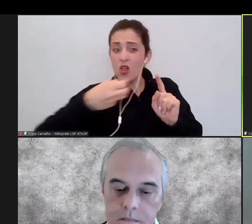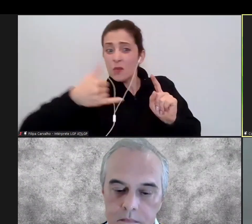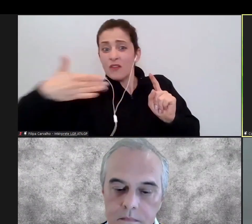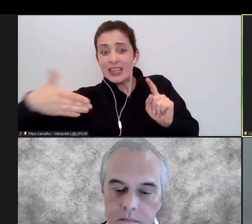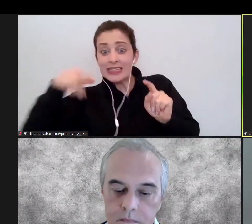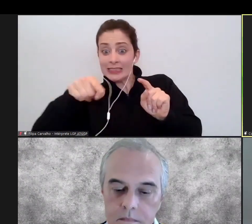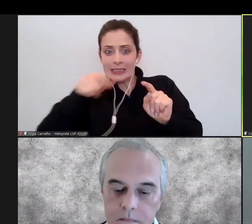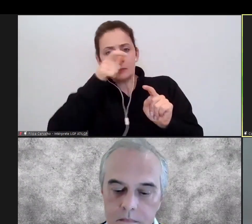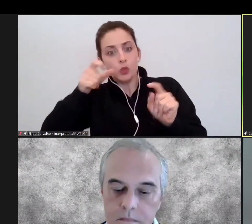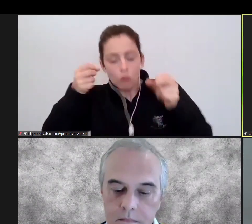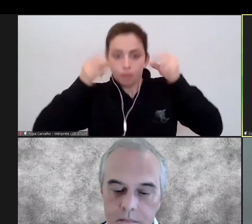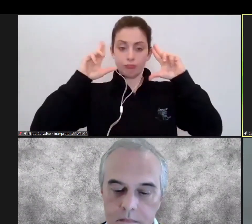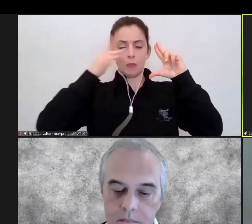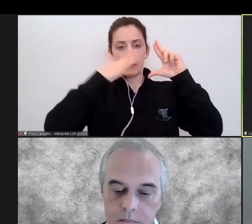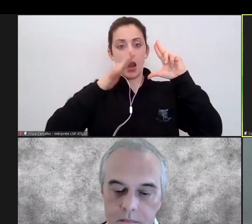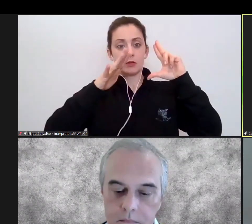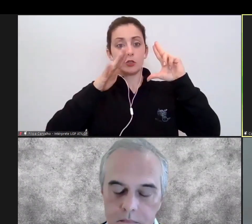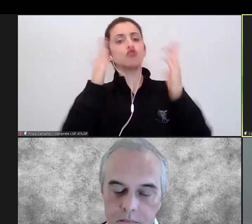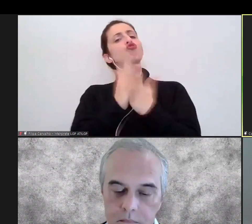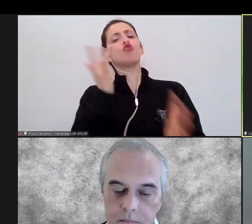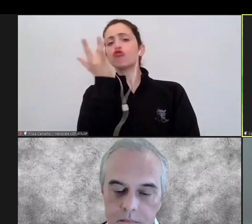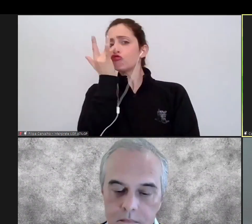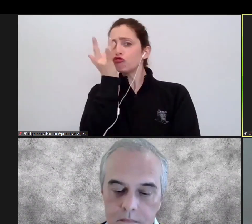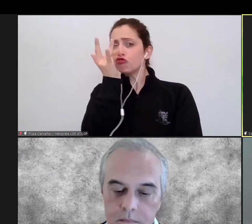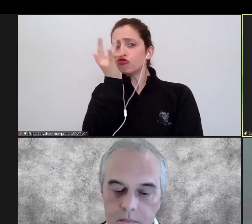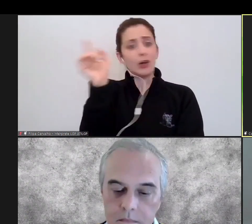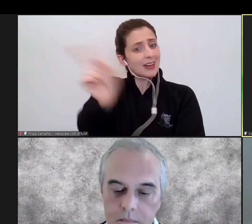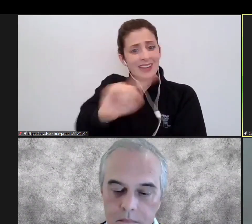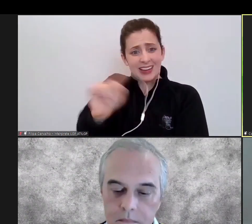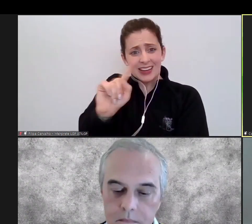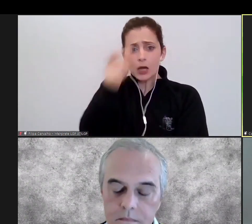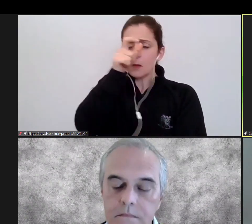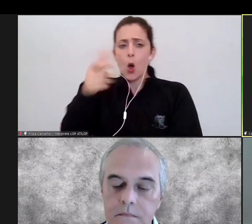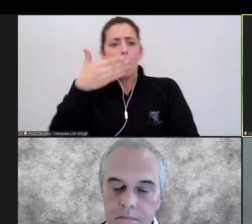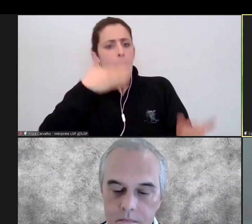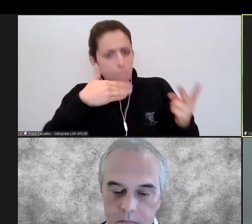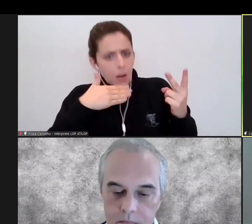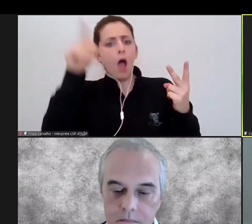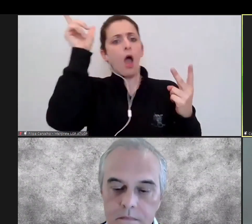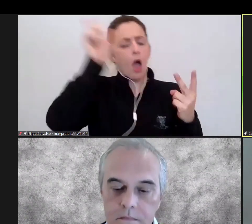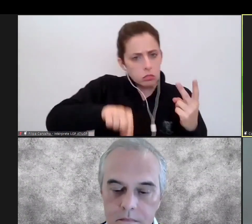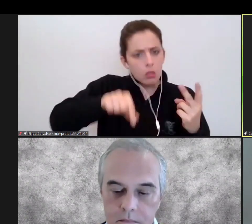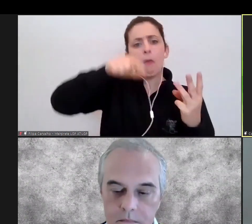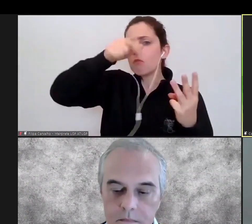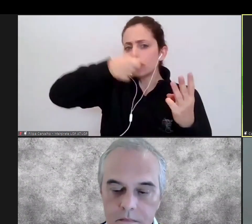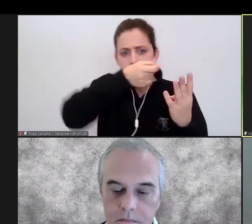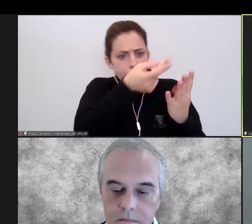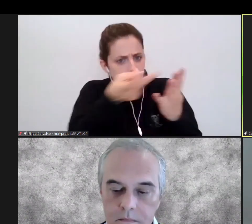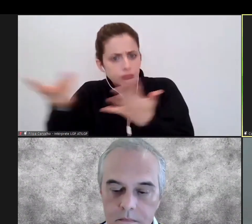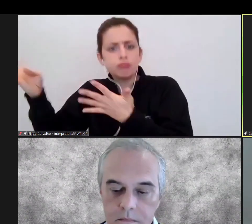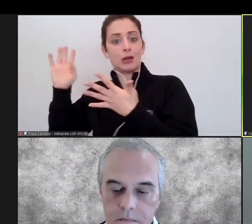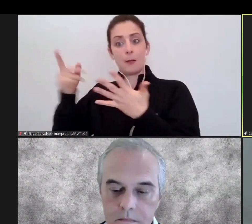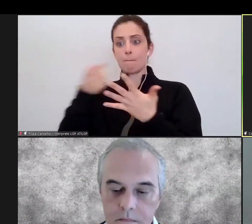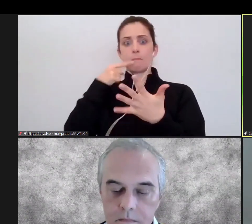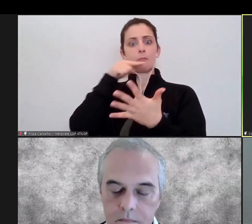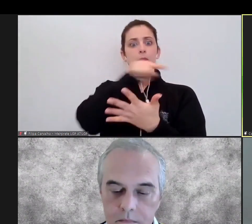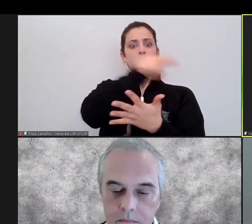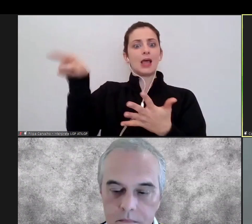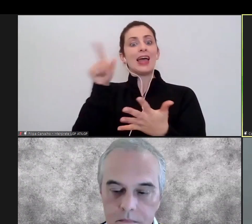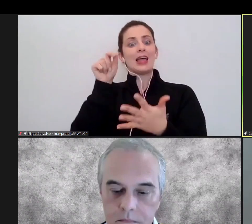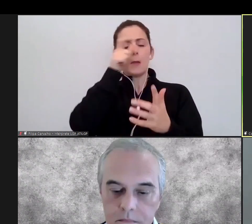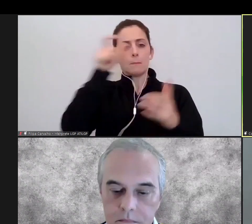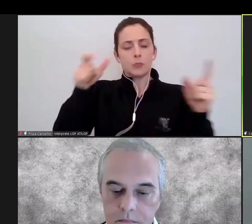negra, que é aquela que sofre de uma forma muito direta, mas também das pessoas brancas que compreenderam melhor o fenómeno e outras que nunca se tinham questionado